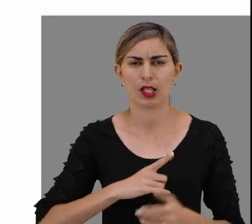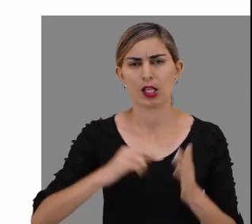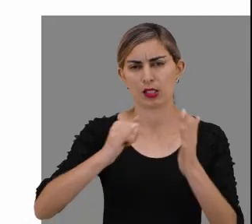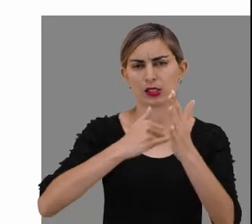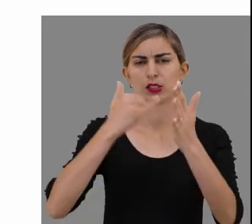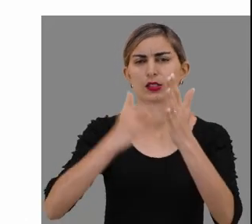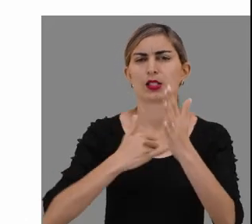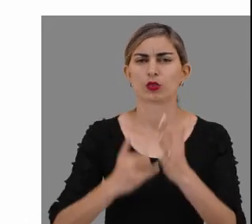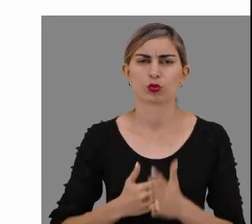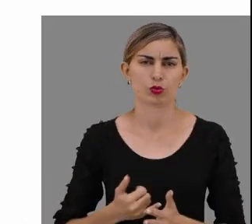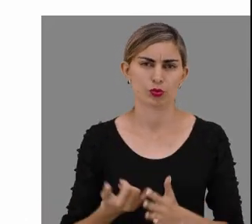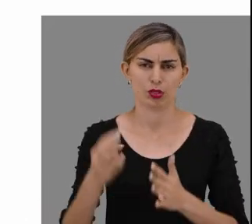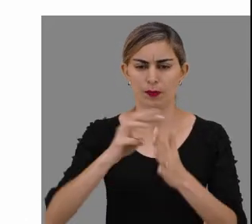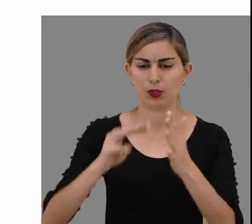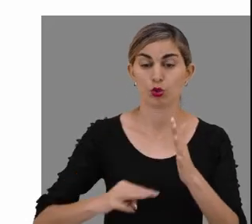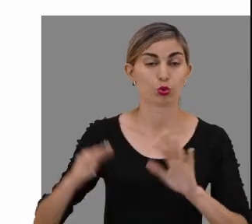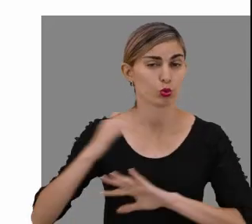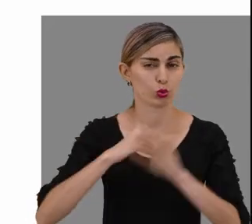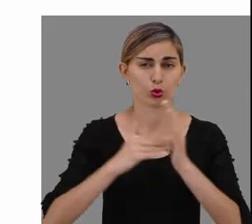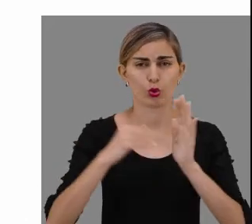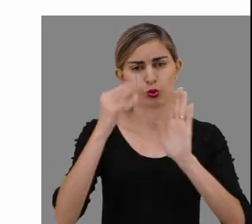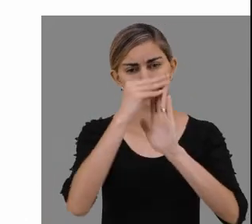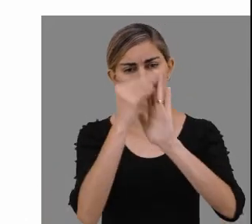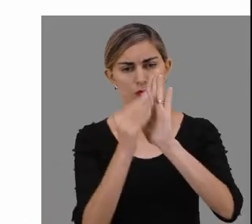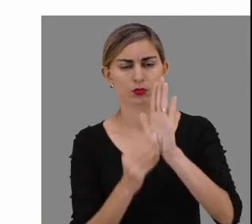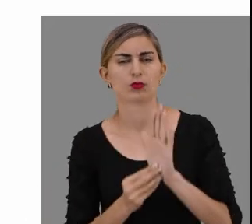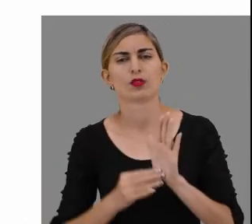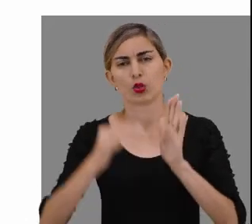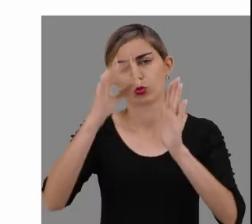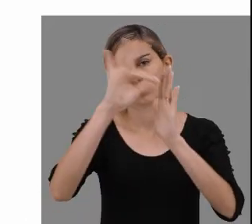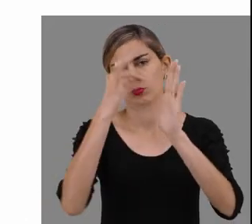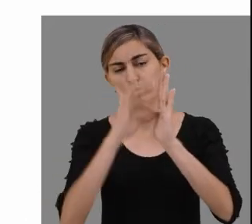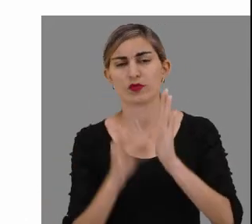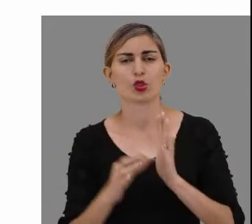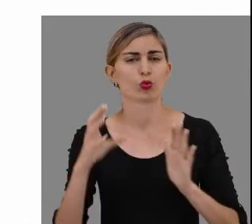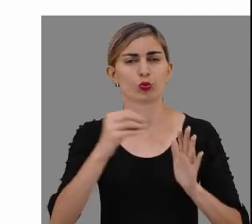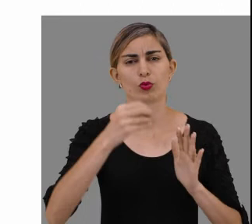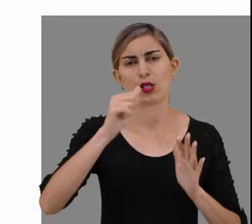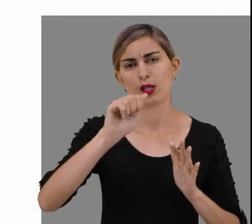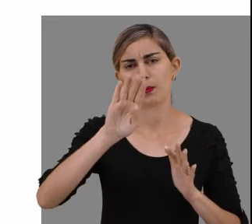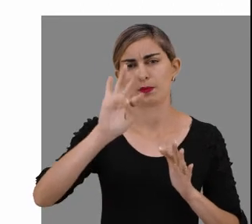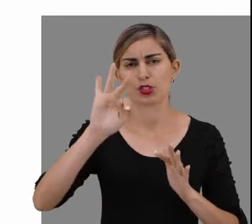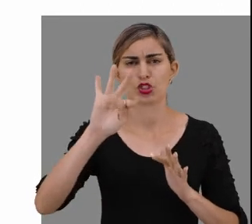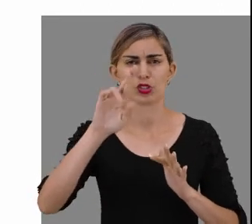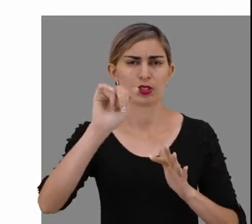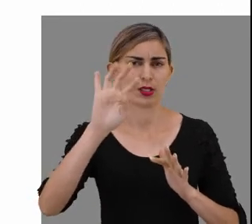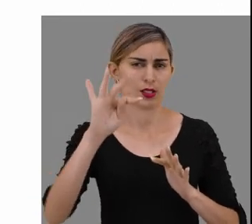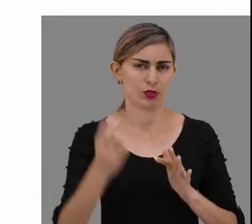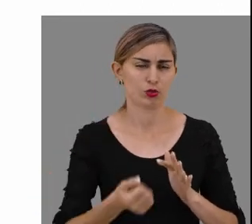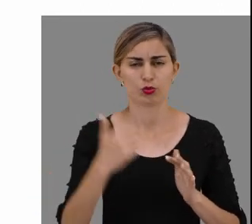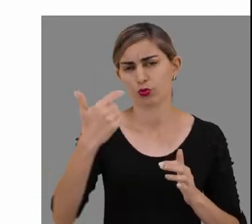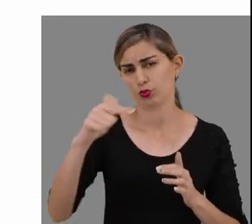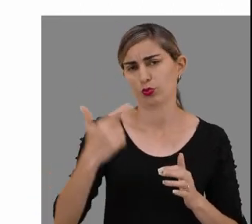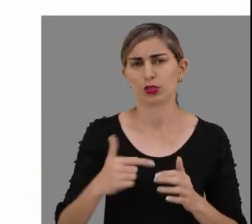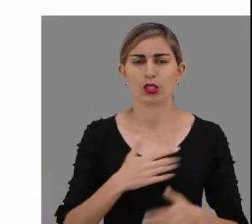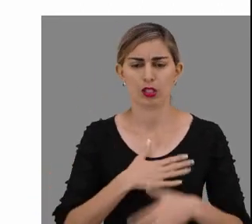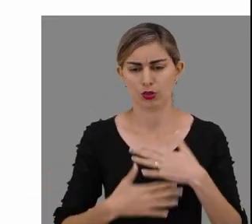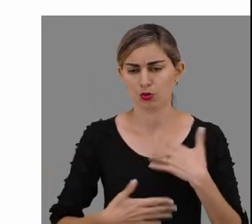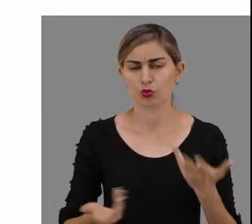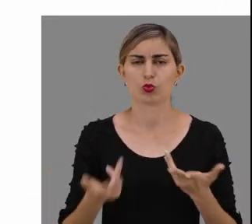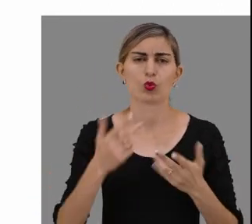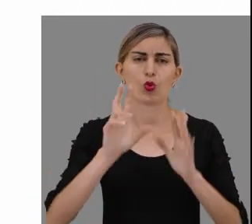as assinaturas dos métodos, ou seja, todos os métodos de uma interface serão abstratos, consequentemente não vão